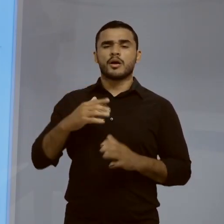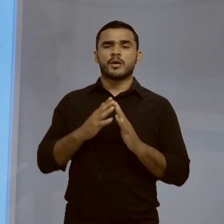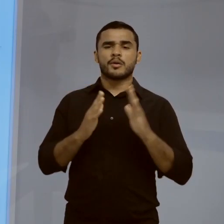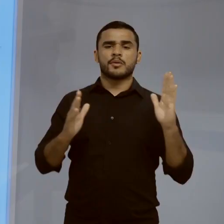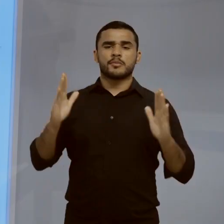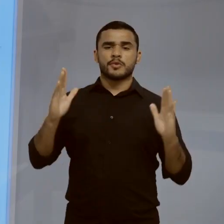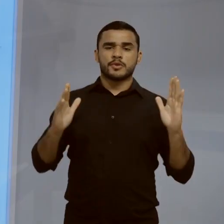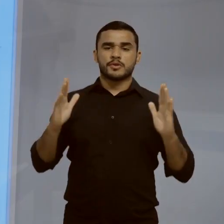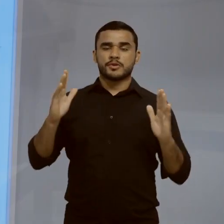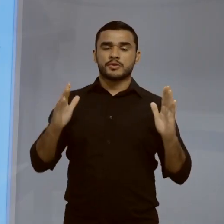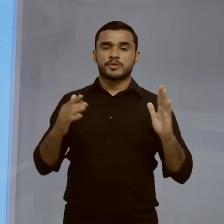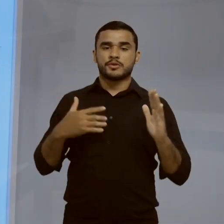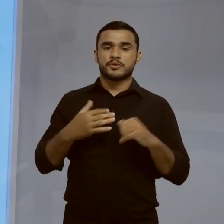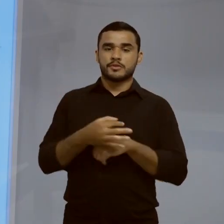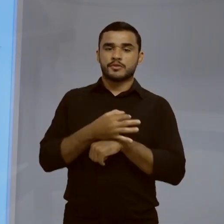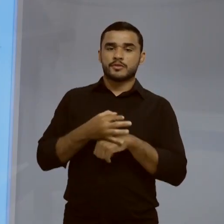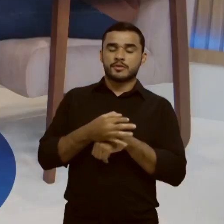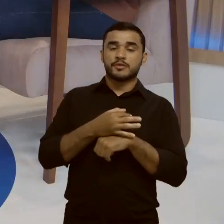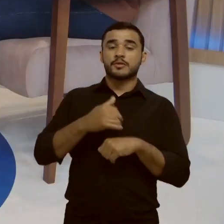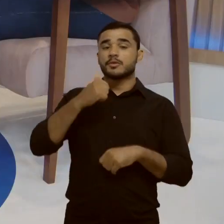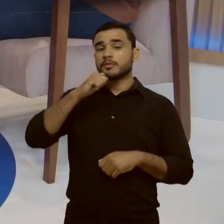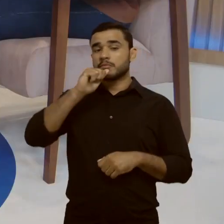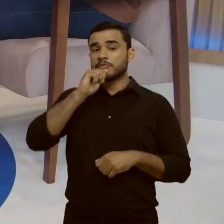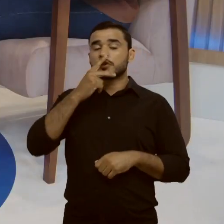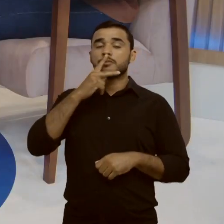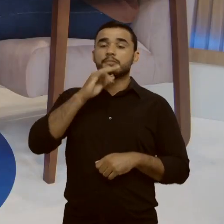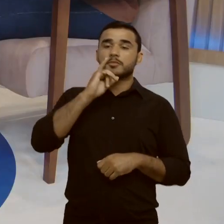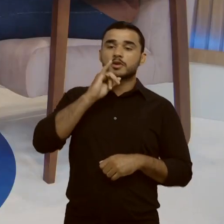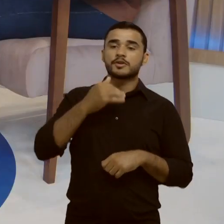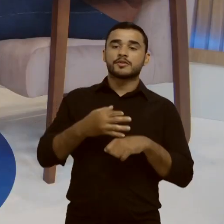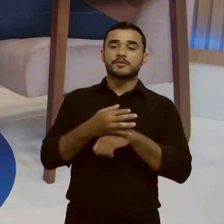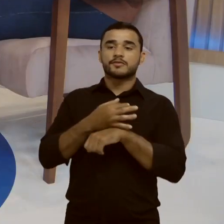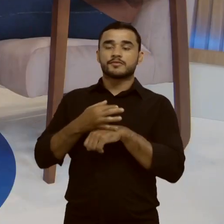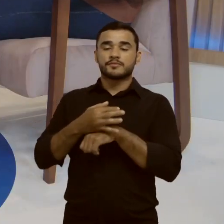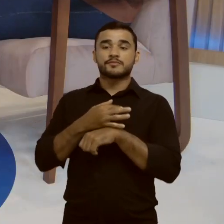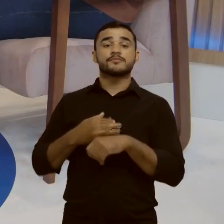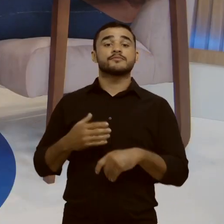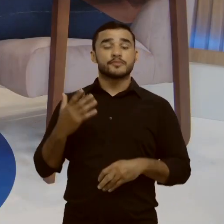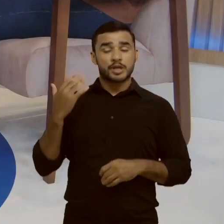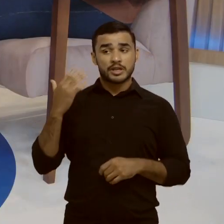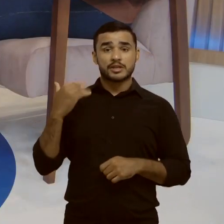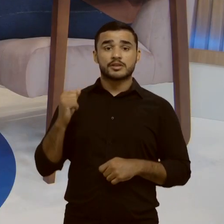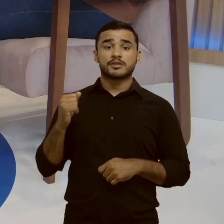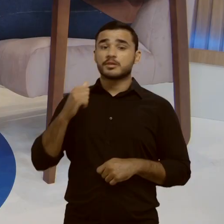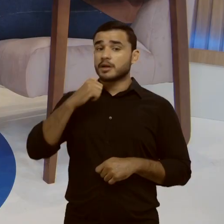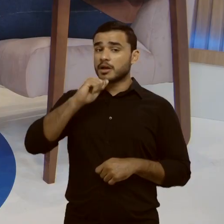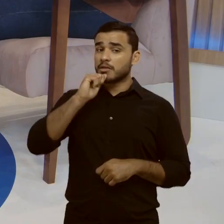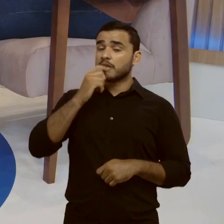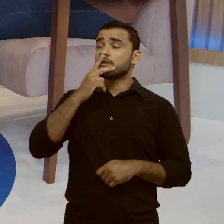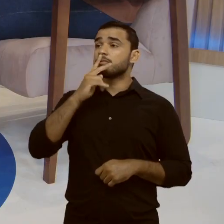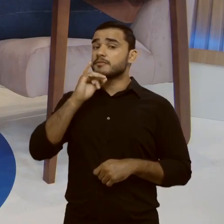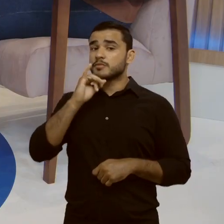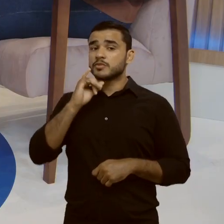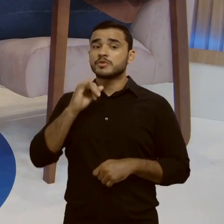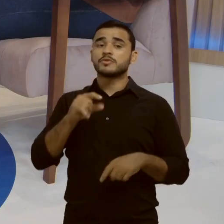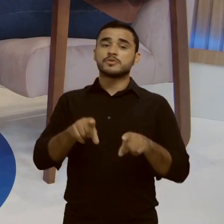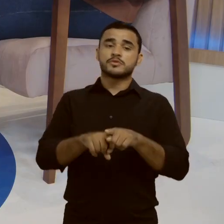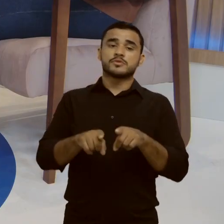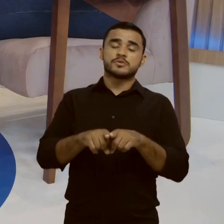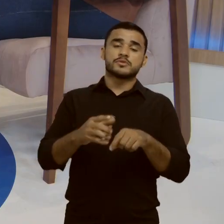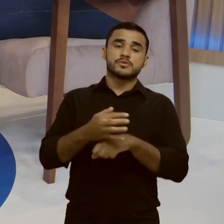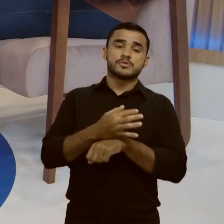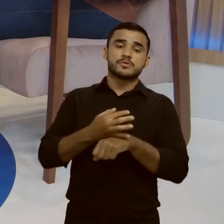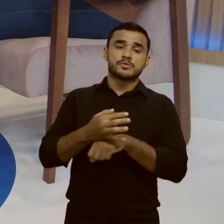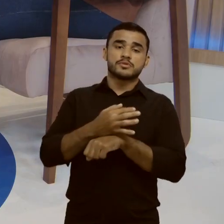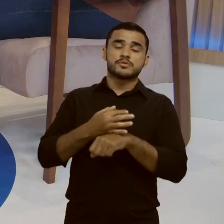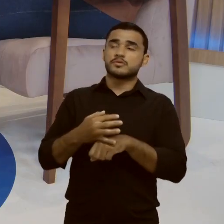de férias, né? A gente tinha isso. Tem essa sorte, né? Nossa, é um privilégio. Esse privilégio. As crianças entravam de férias, os pais entravam de férias. Então,